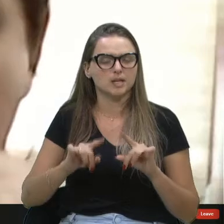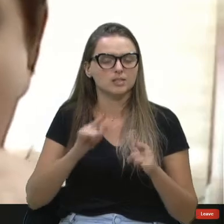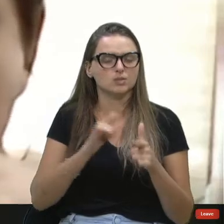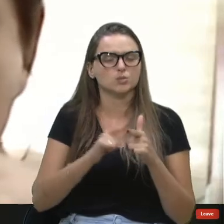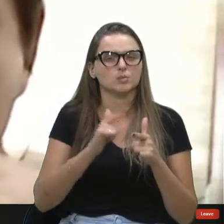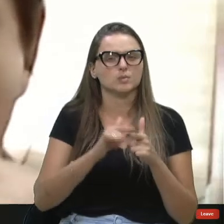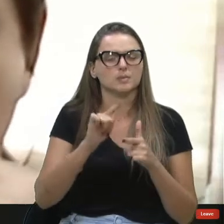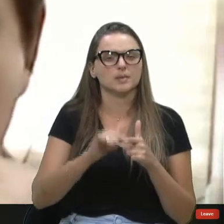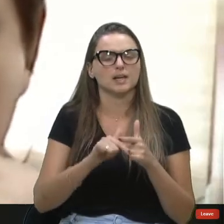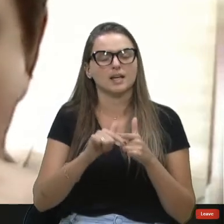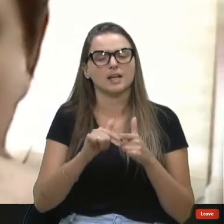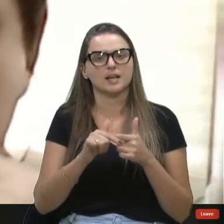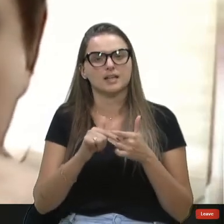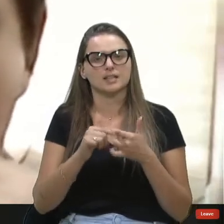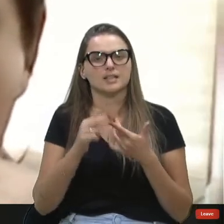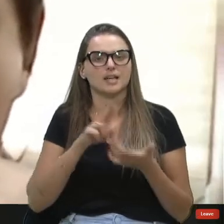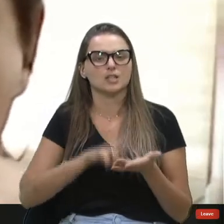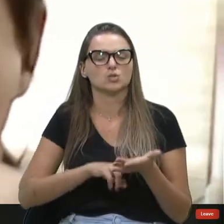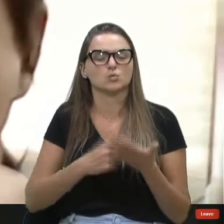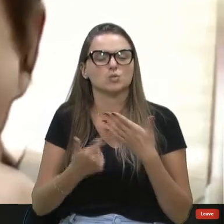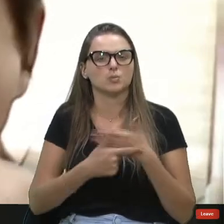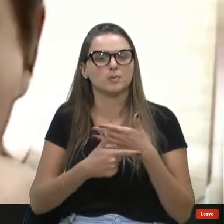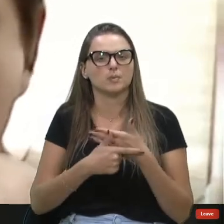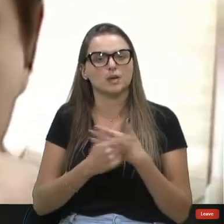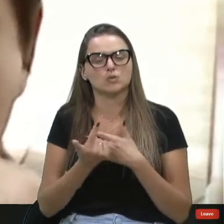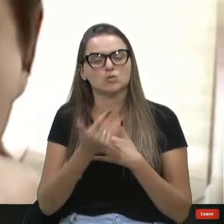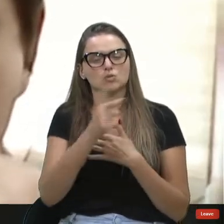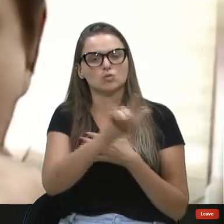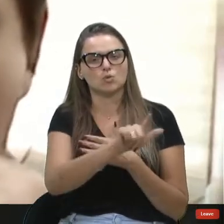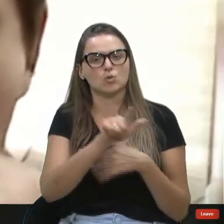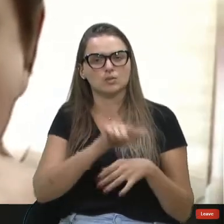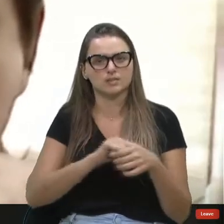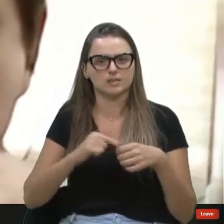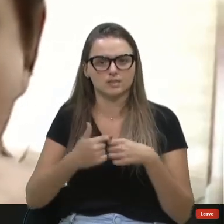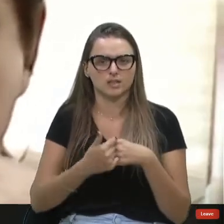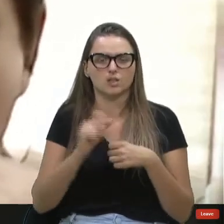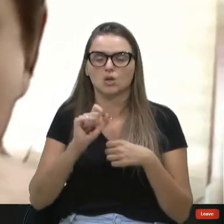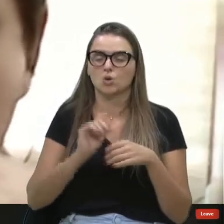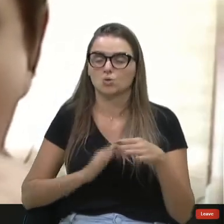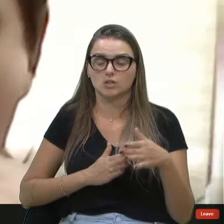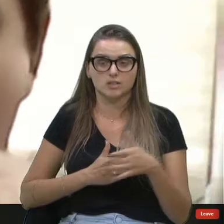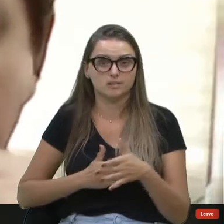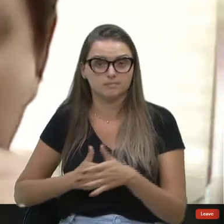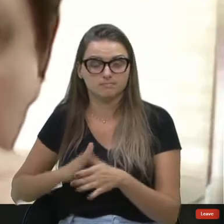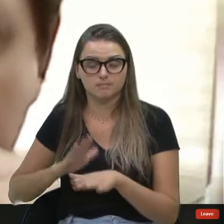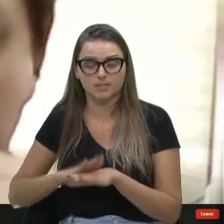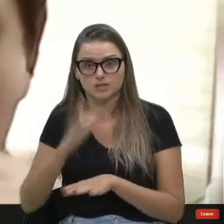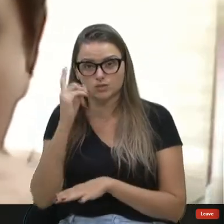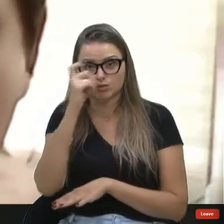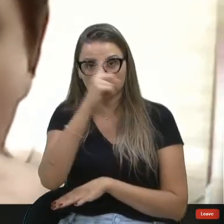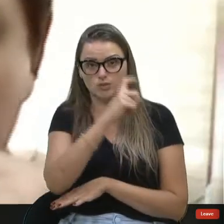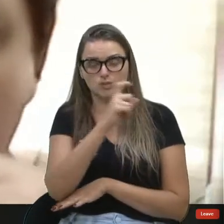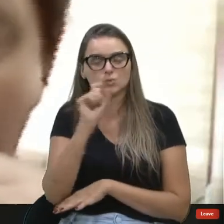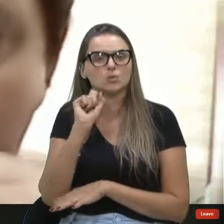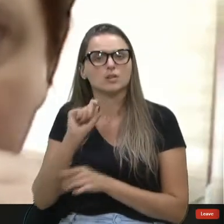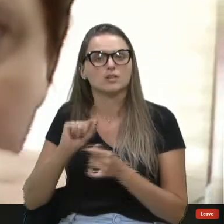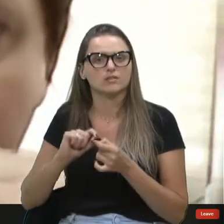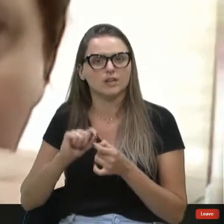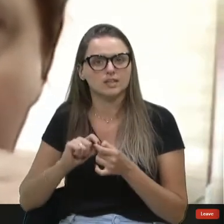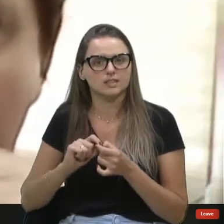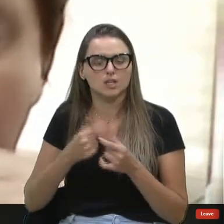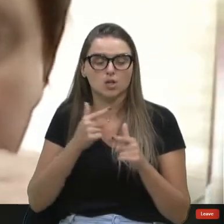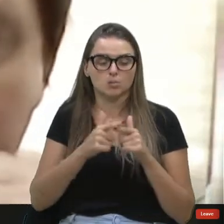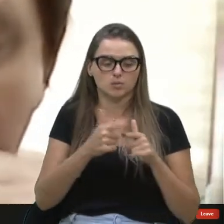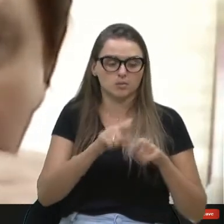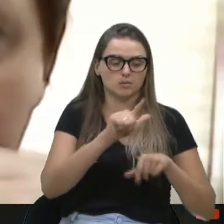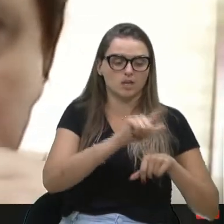o problema de outras cidades. E isso está dificultando a nossa situação. Aí atinge quem? O nosso comércio,